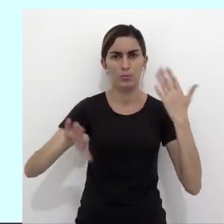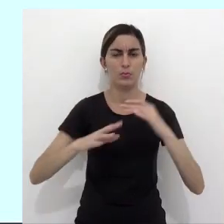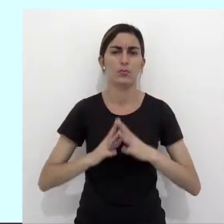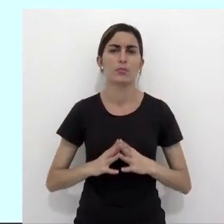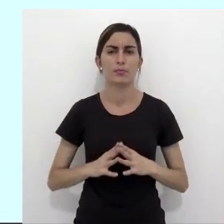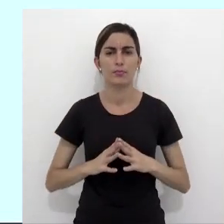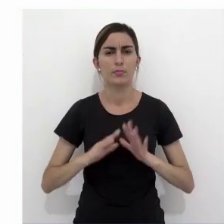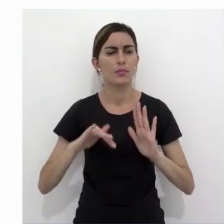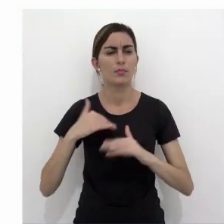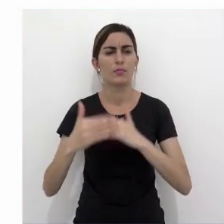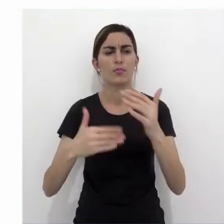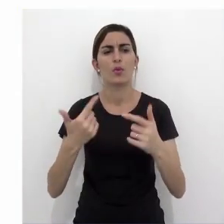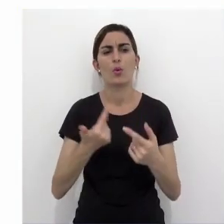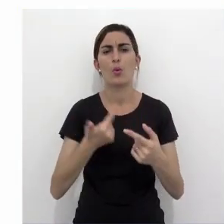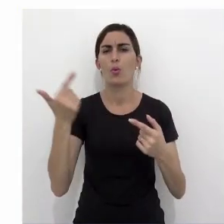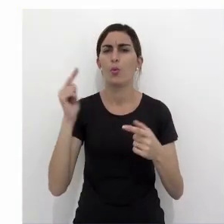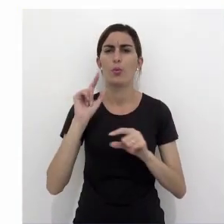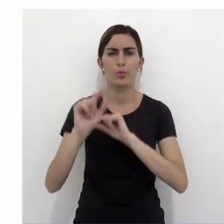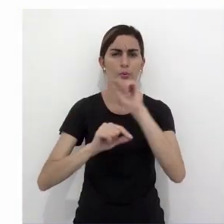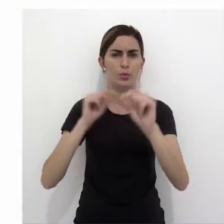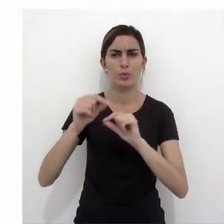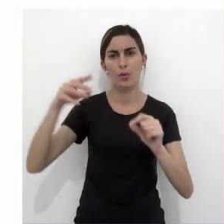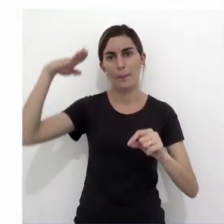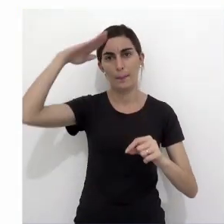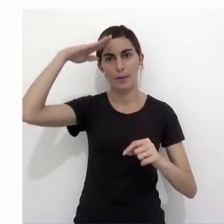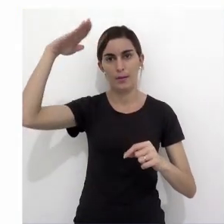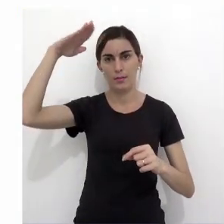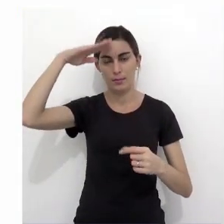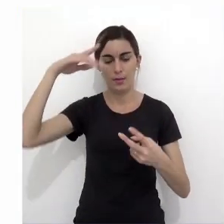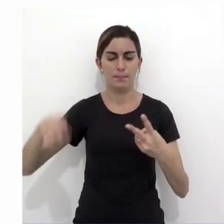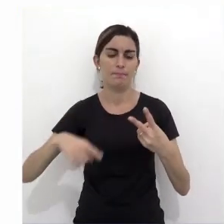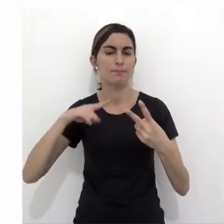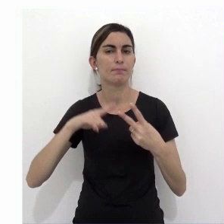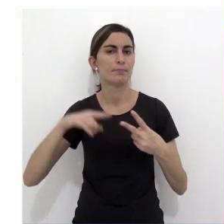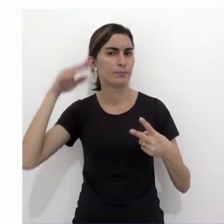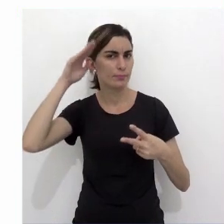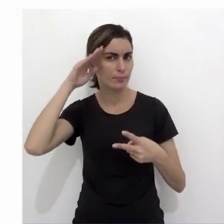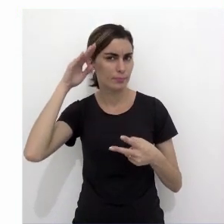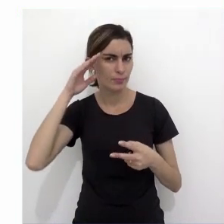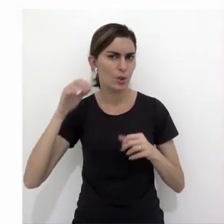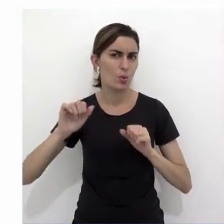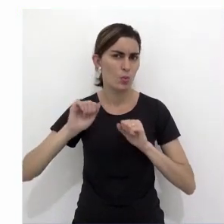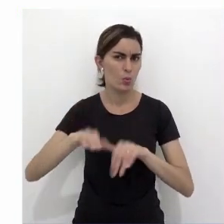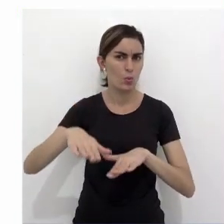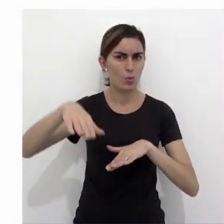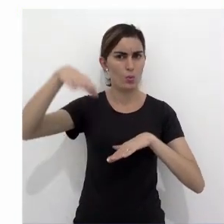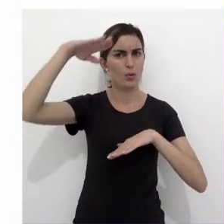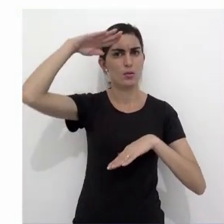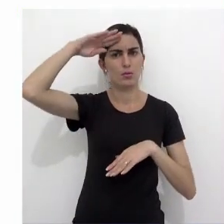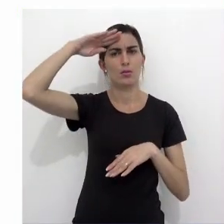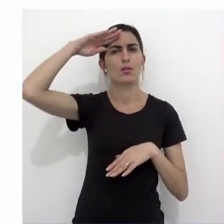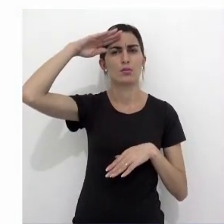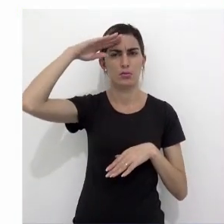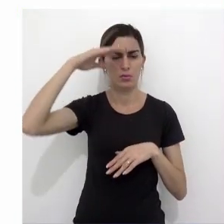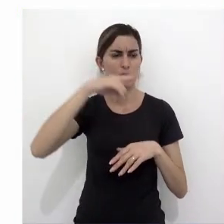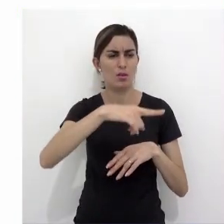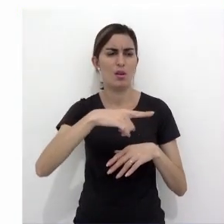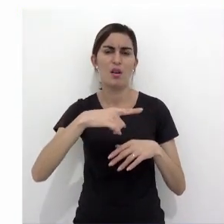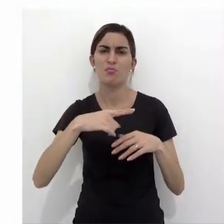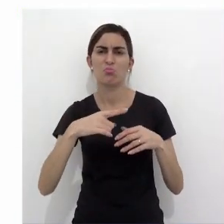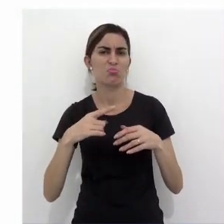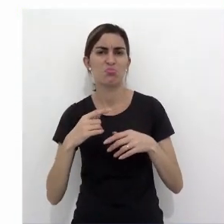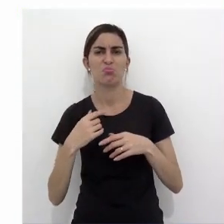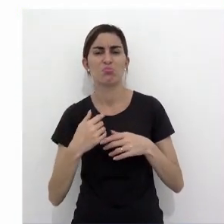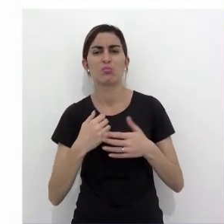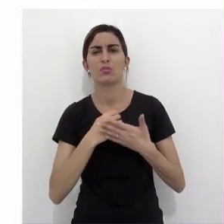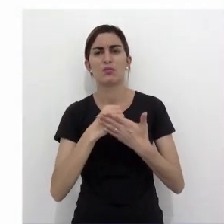A outra questão foi a questão militar. Certo? O exército estava desprestigiado